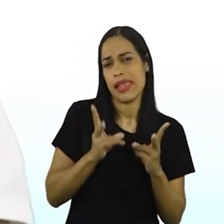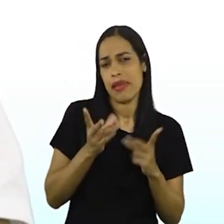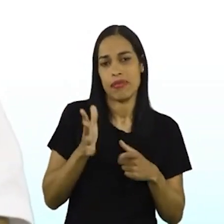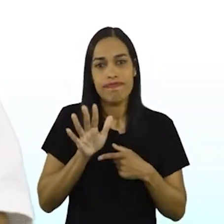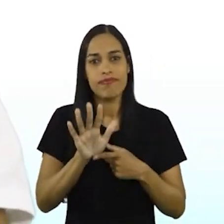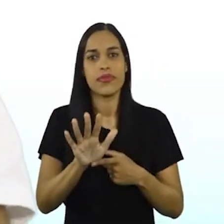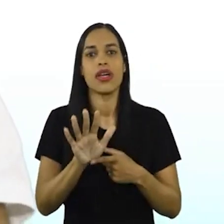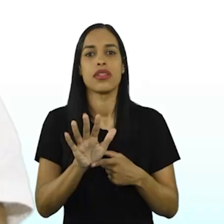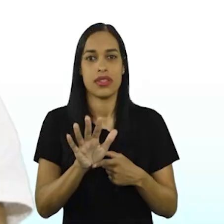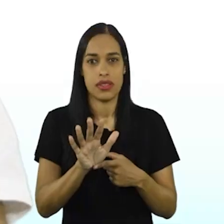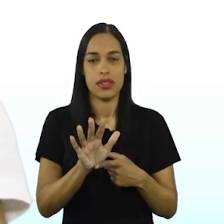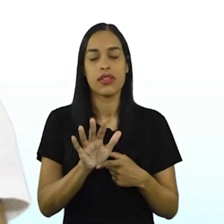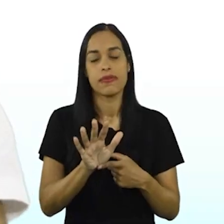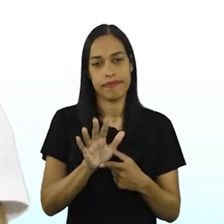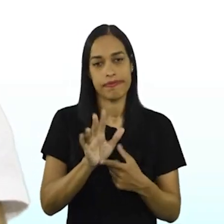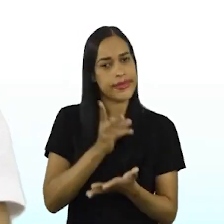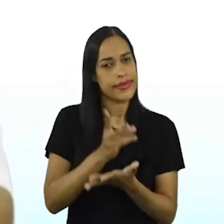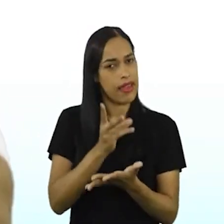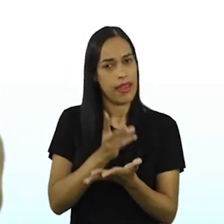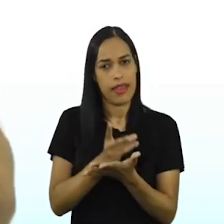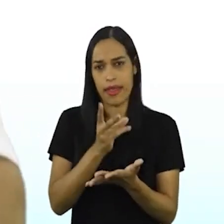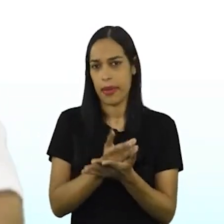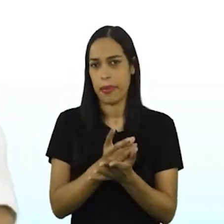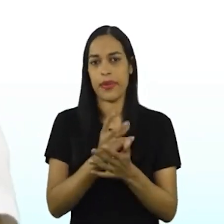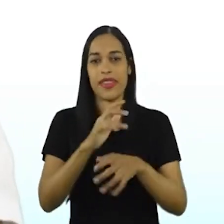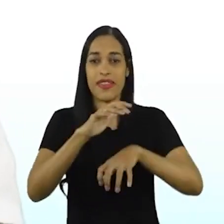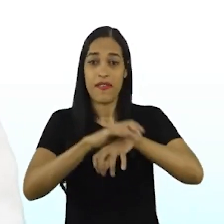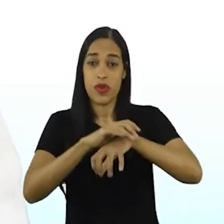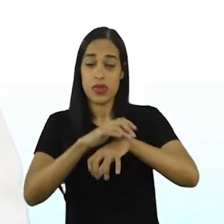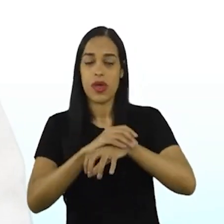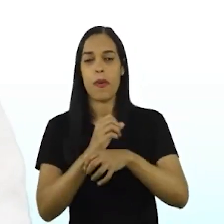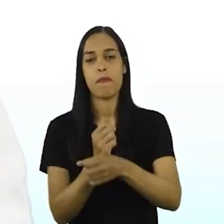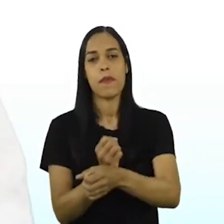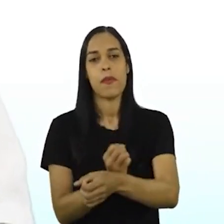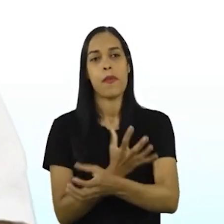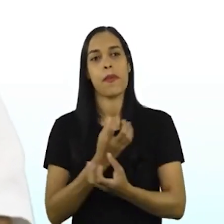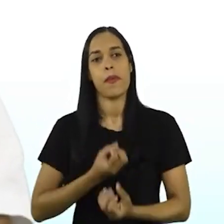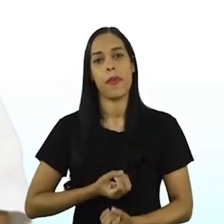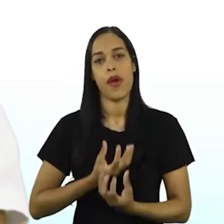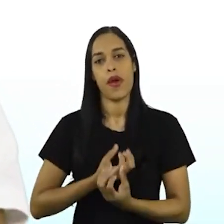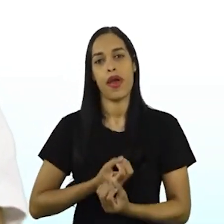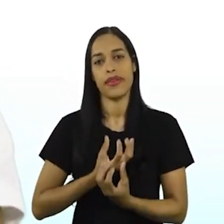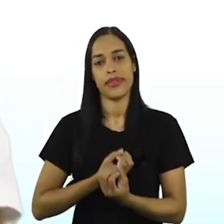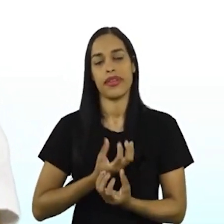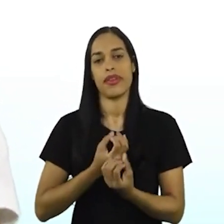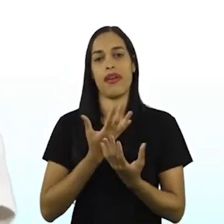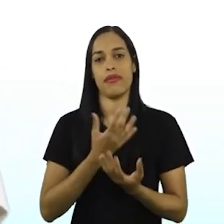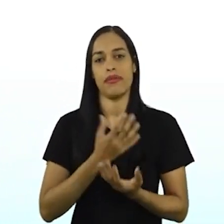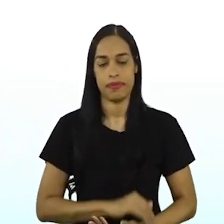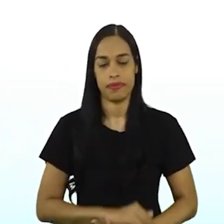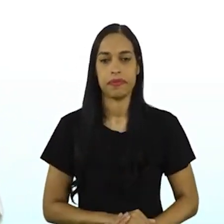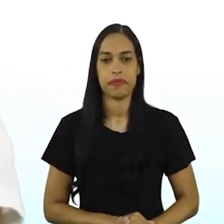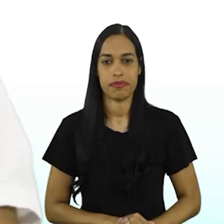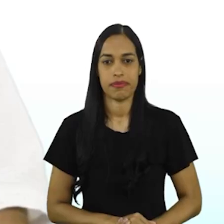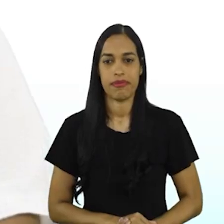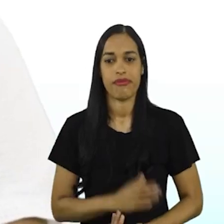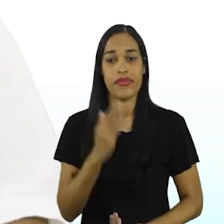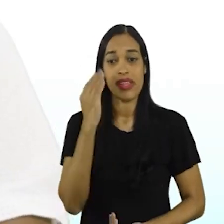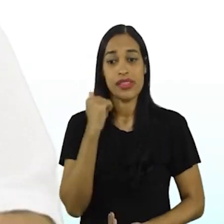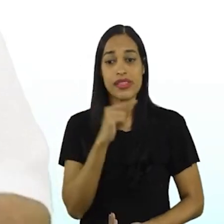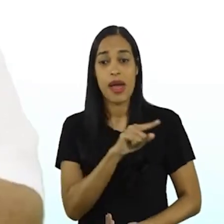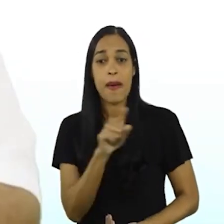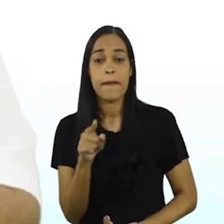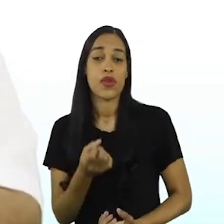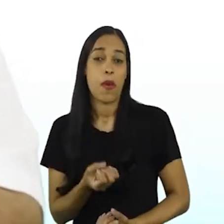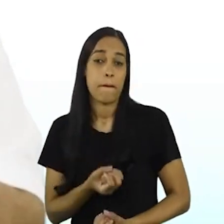essas figuras elas são recorrentes na função poética, nos textos poéticos, em composições. Sabendo